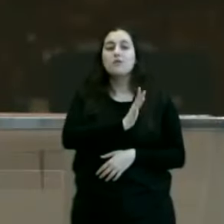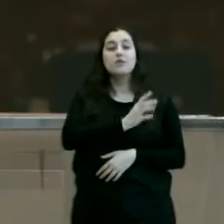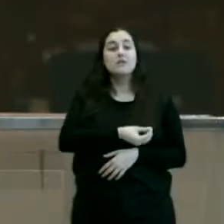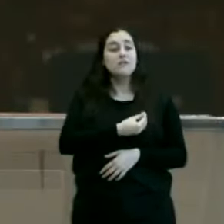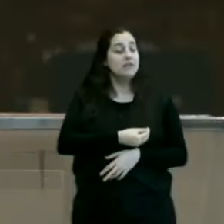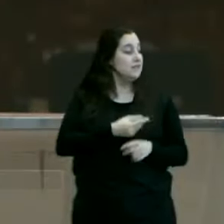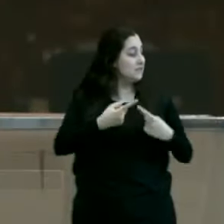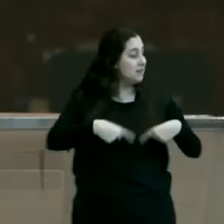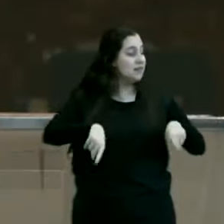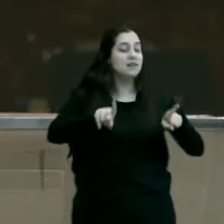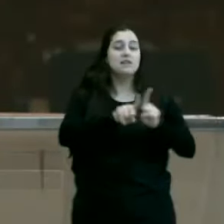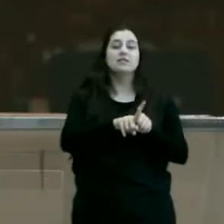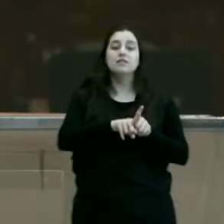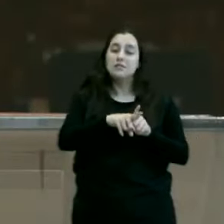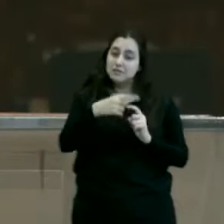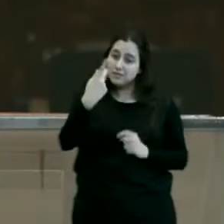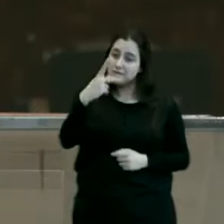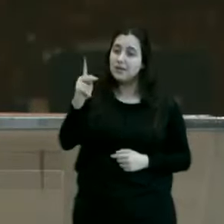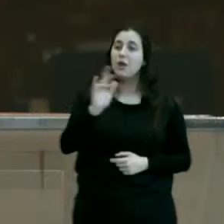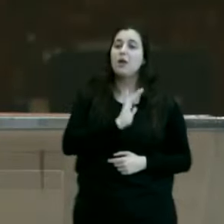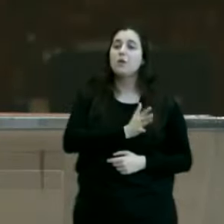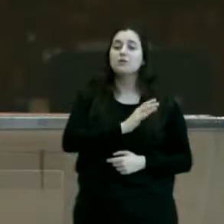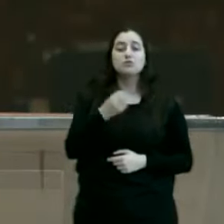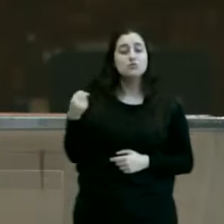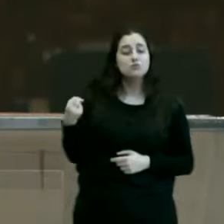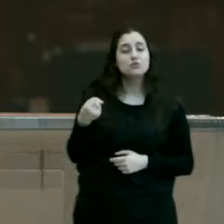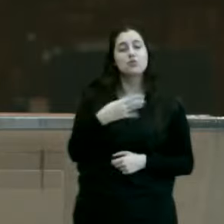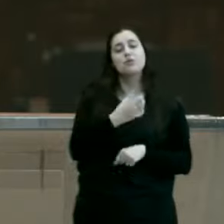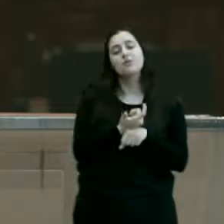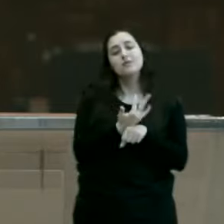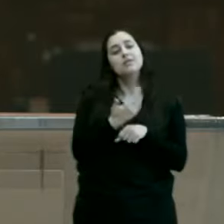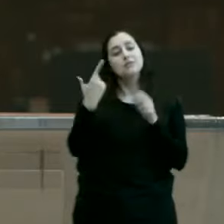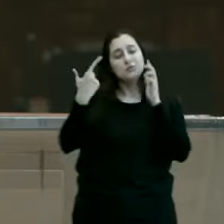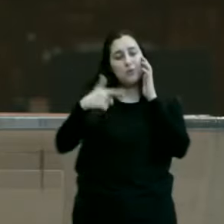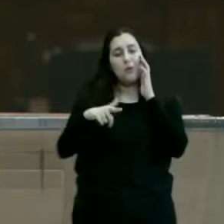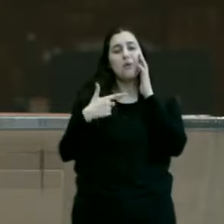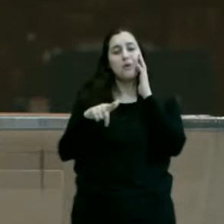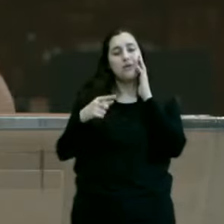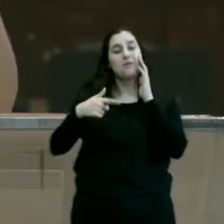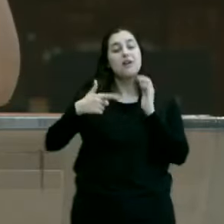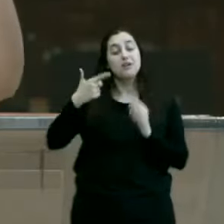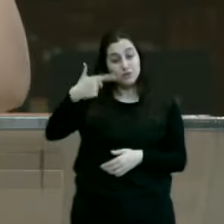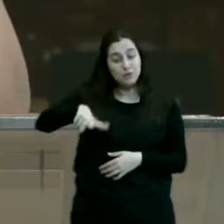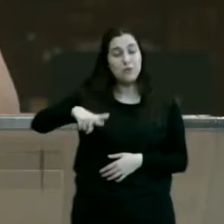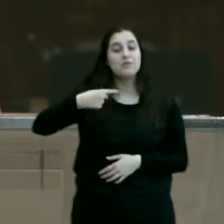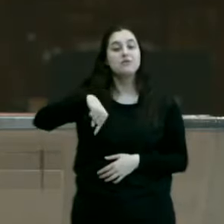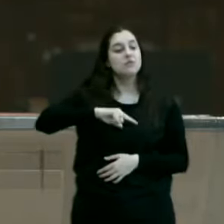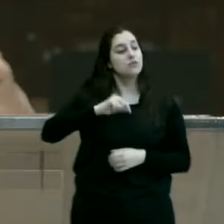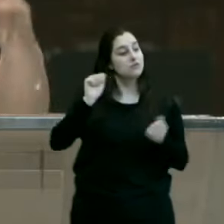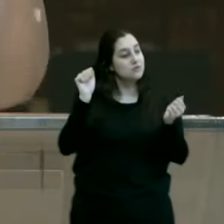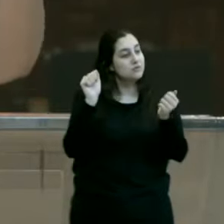vivo, torna o seu coração avivado. Vamos participar dessa